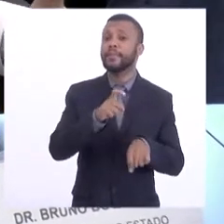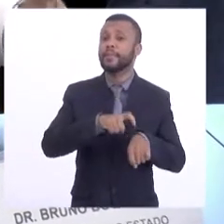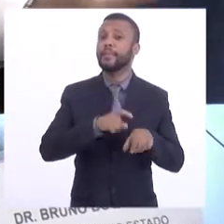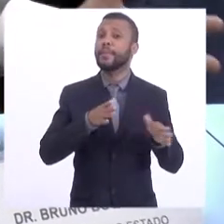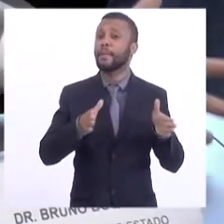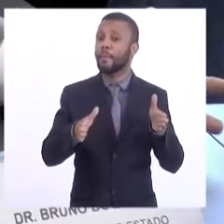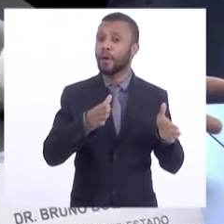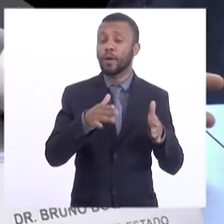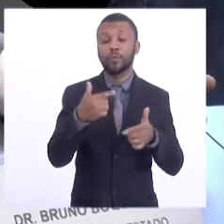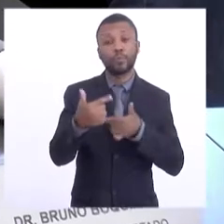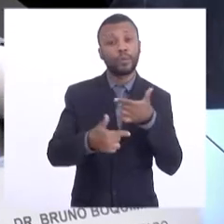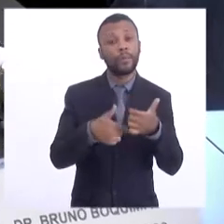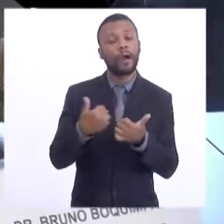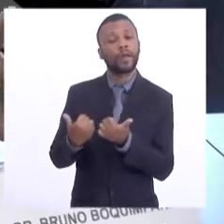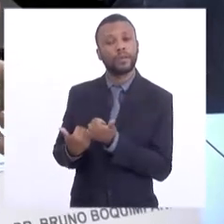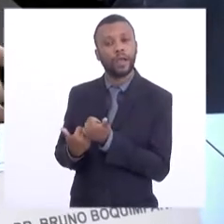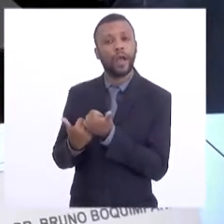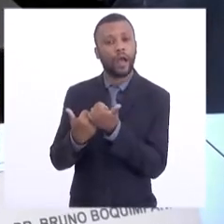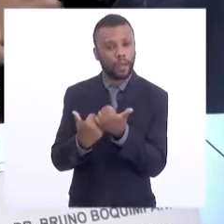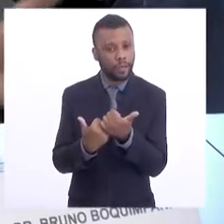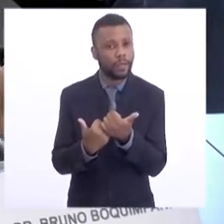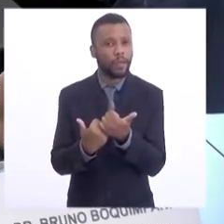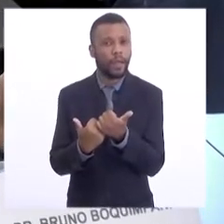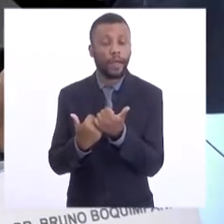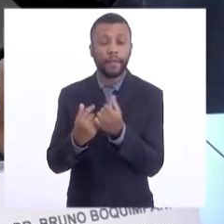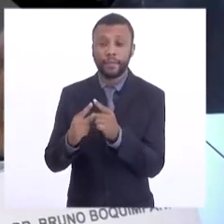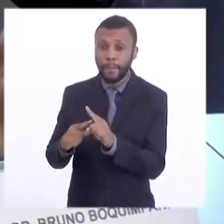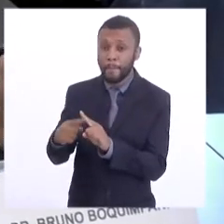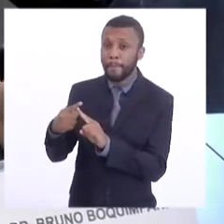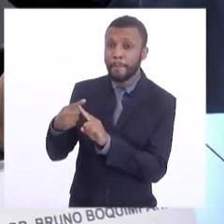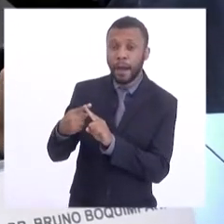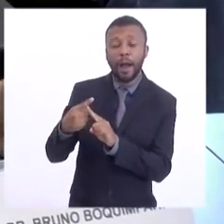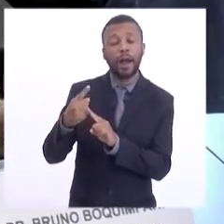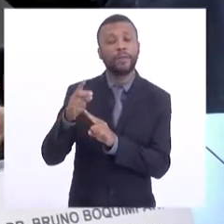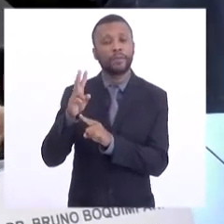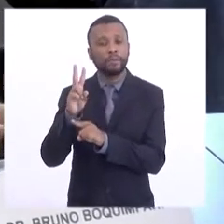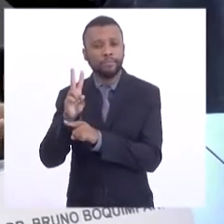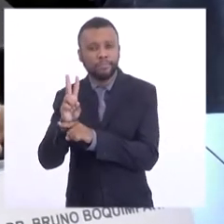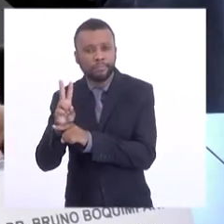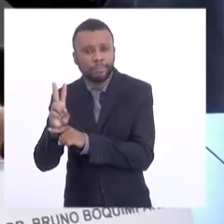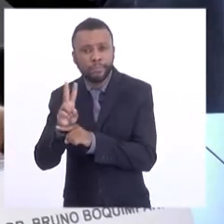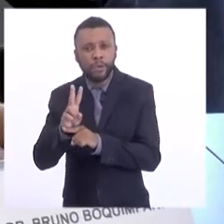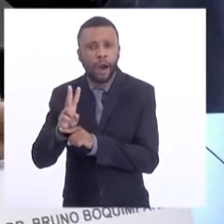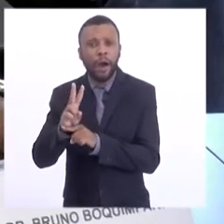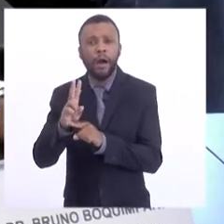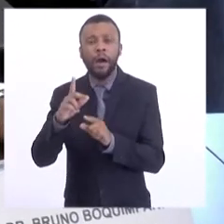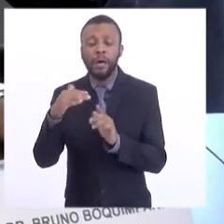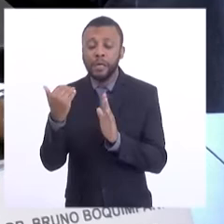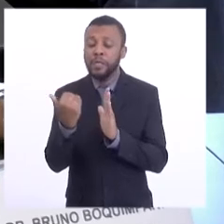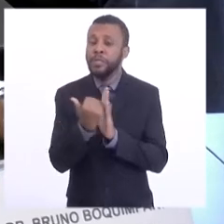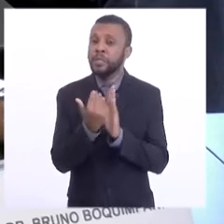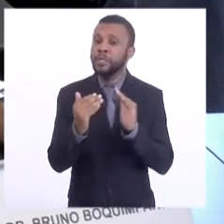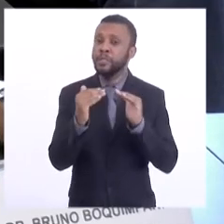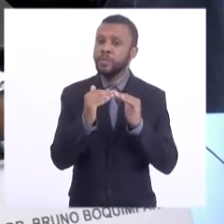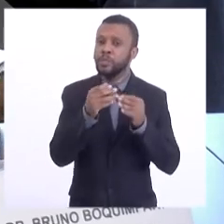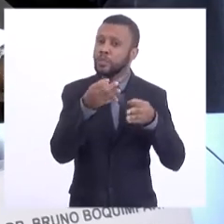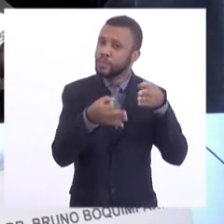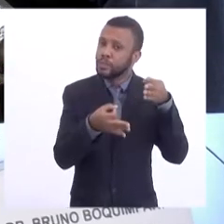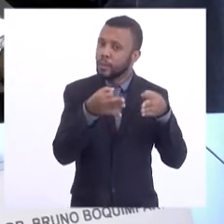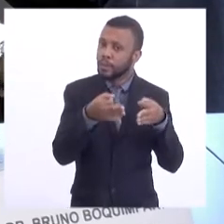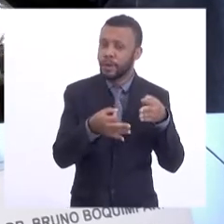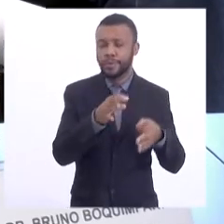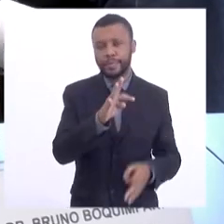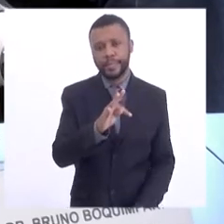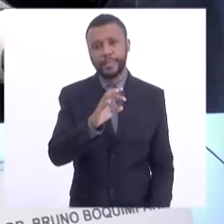a idade de assessoramento mais o entendimento Pessoal esse inclusive uma foto do seu saldo contas aqui e esse essa